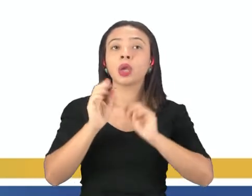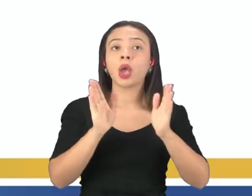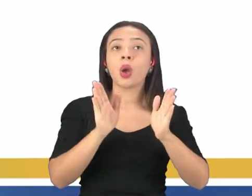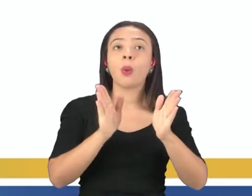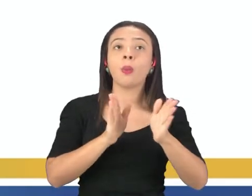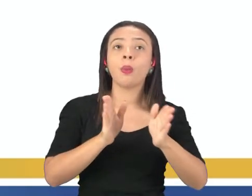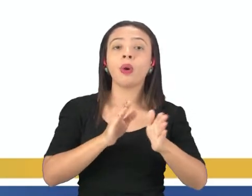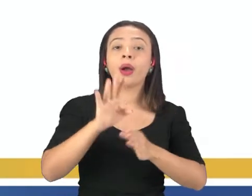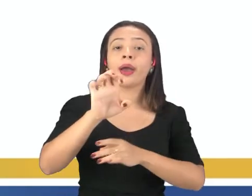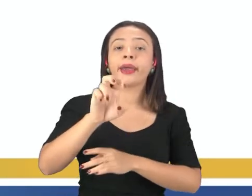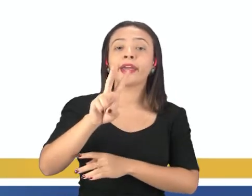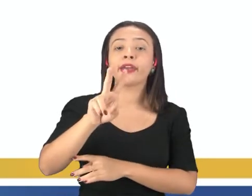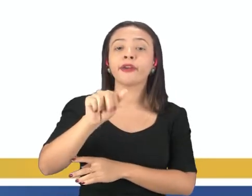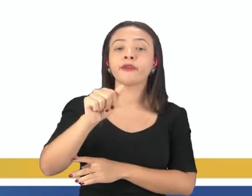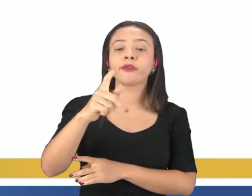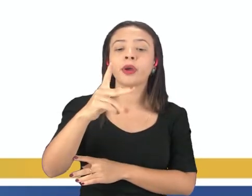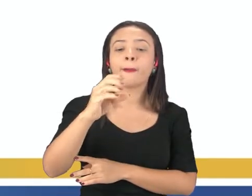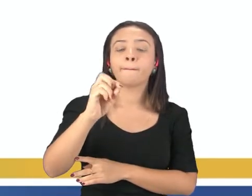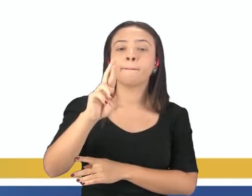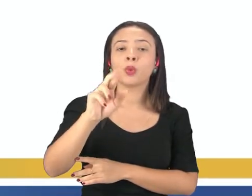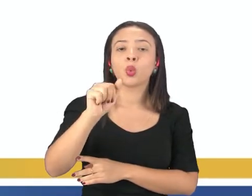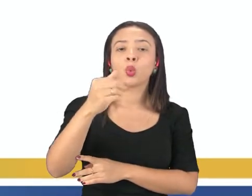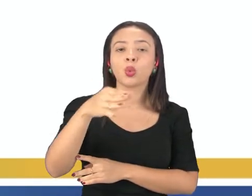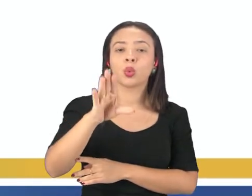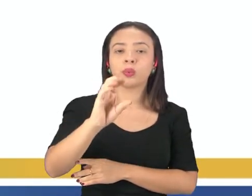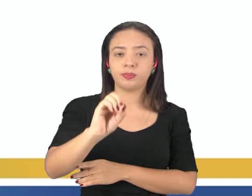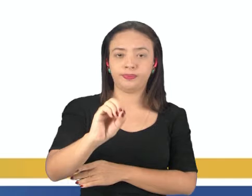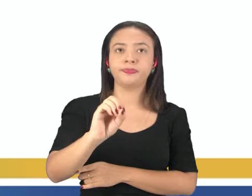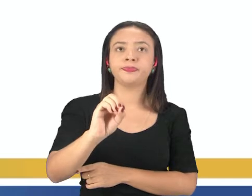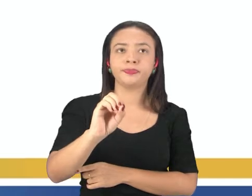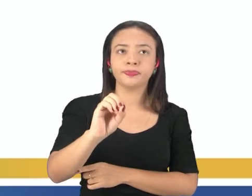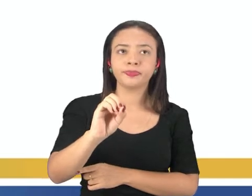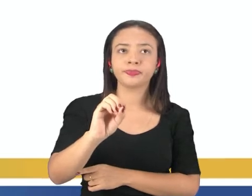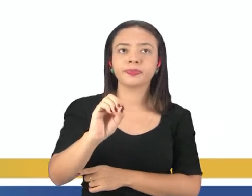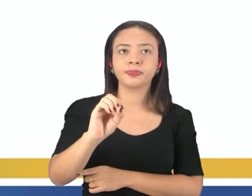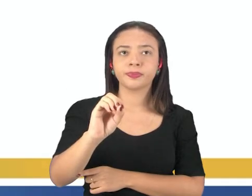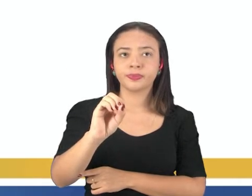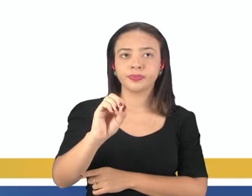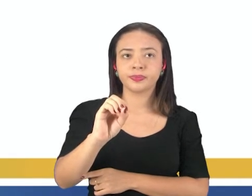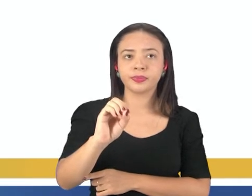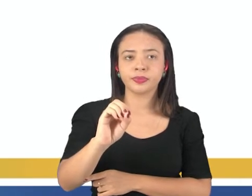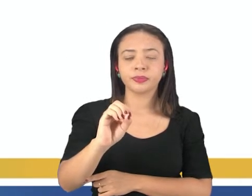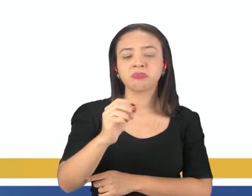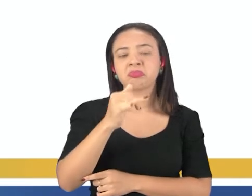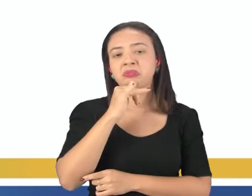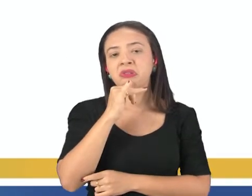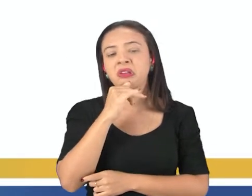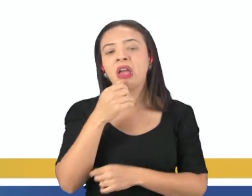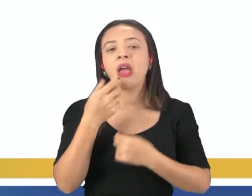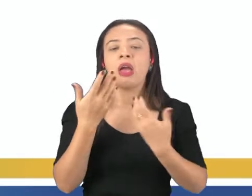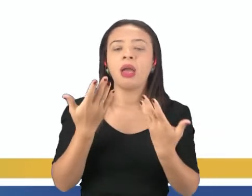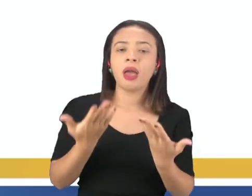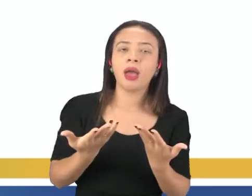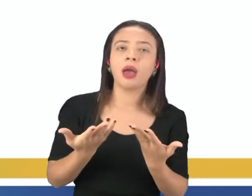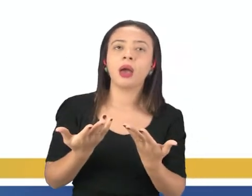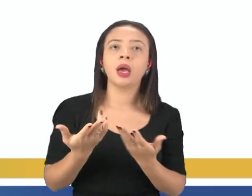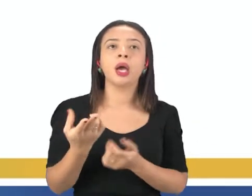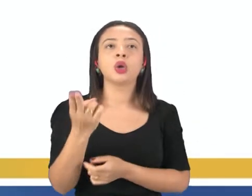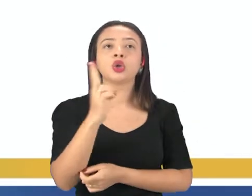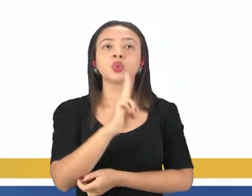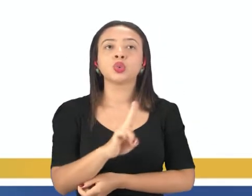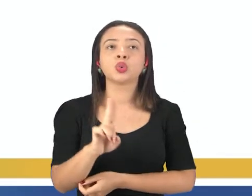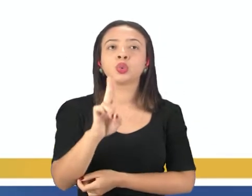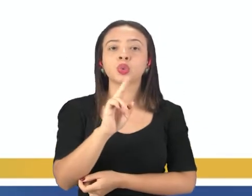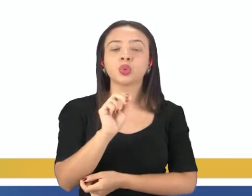Outro processo que nós temos para separar seria aí o processo chamado de evaporação. Nesse caso, né, eu